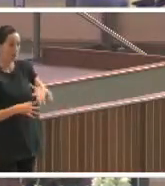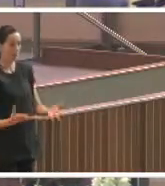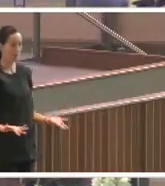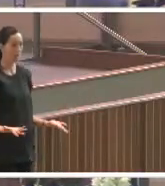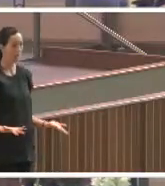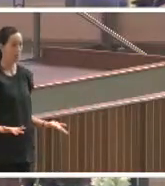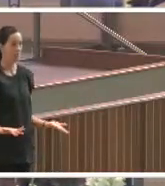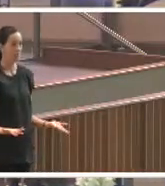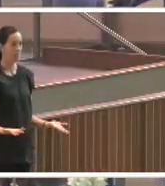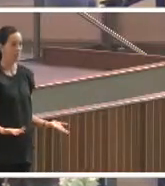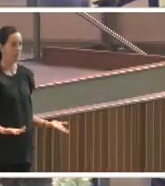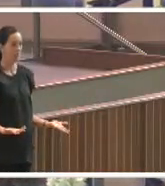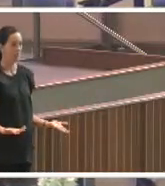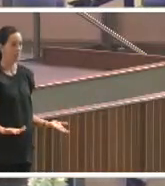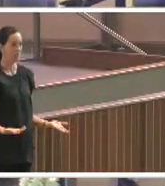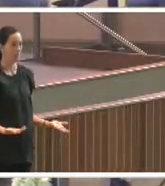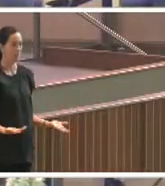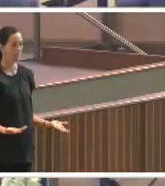respeitar a sua autoridade.